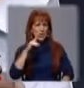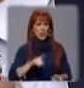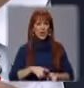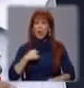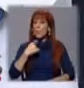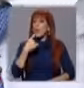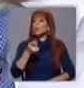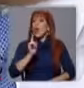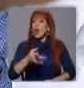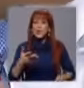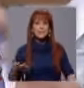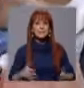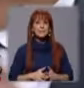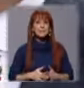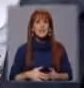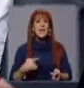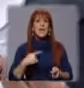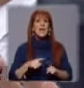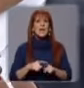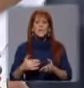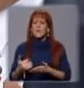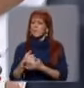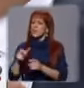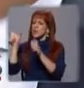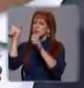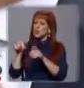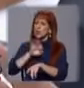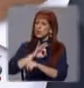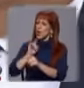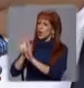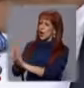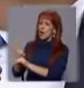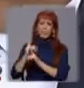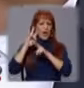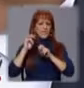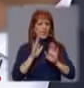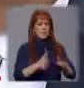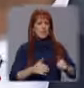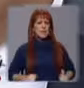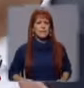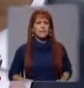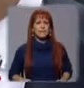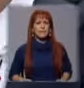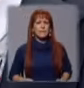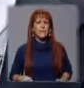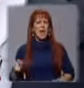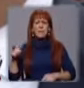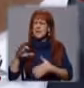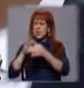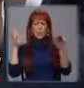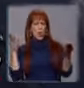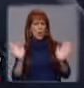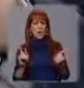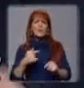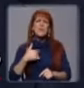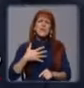o que eu posso dizer é vamos arrecadar este Senhor porque nós temos que investigar isto pá mas el não tem nada a ver com isso